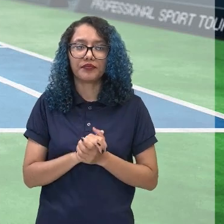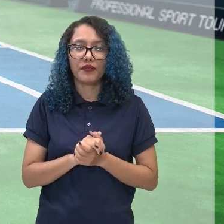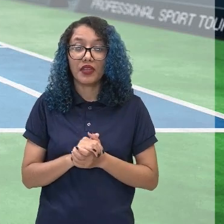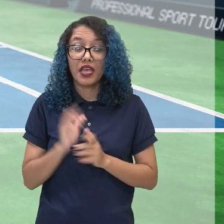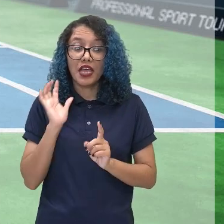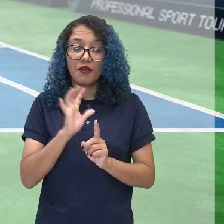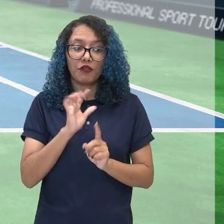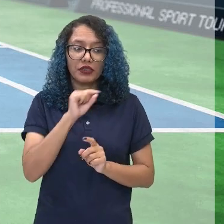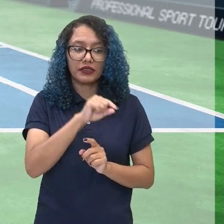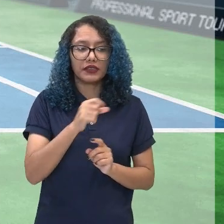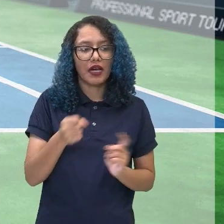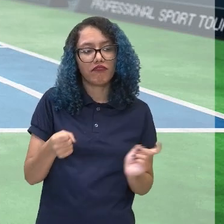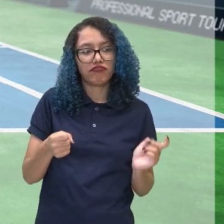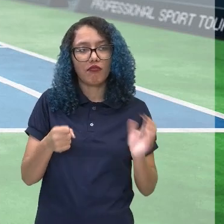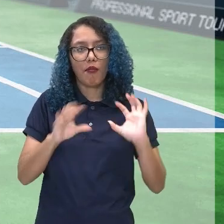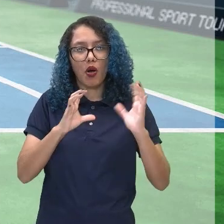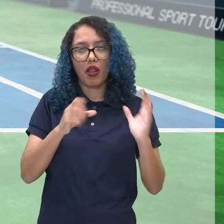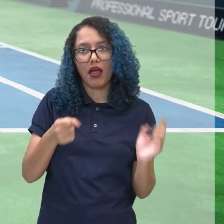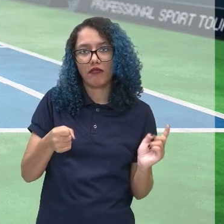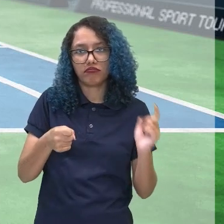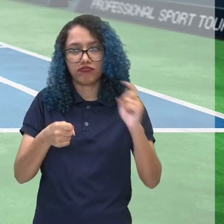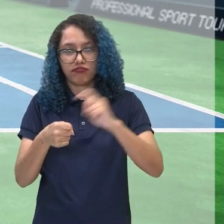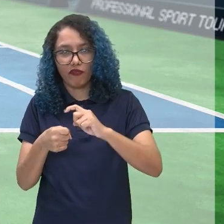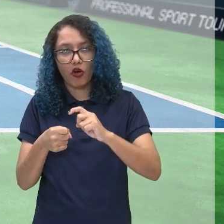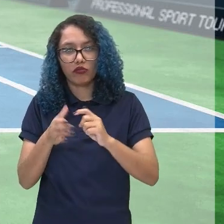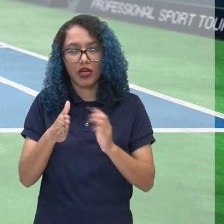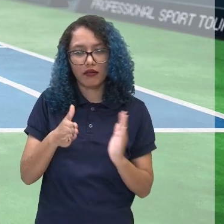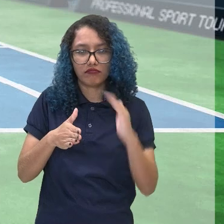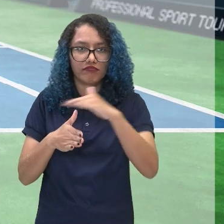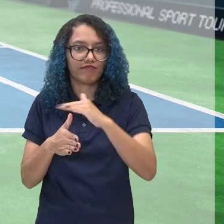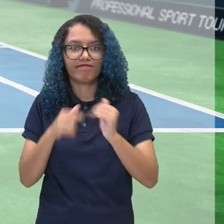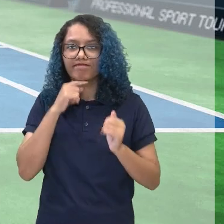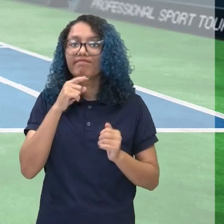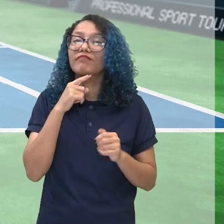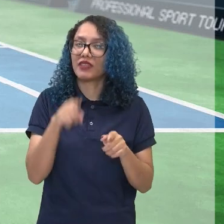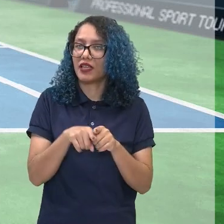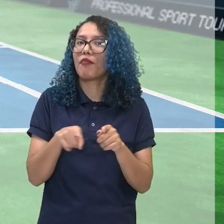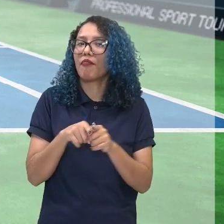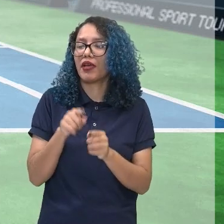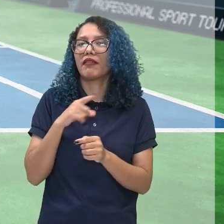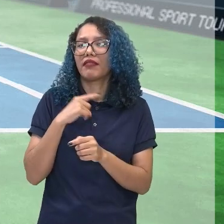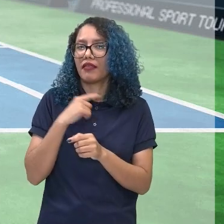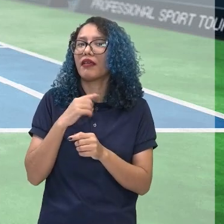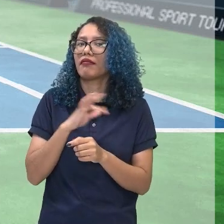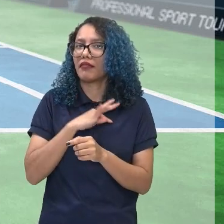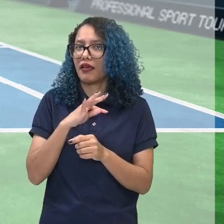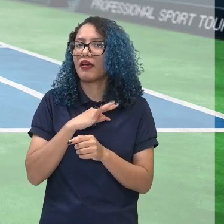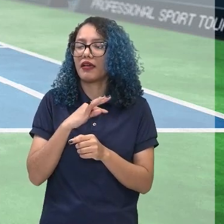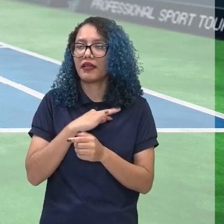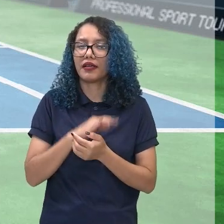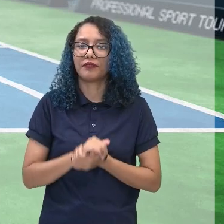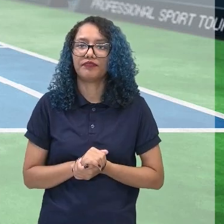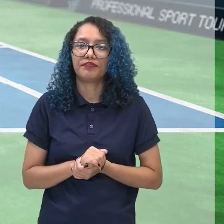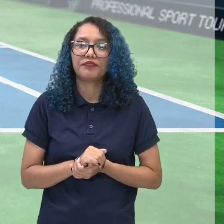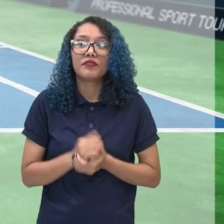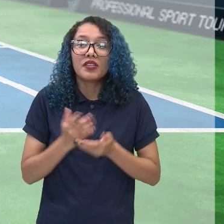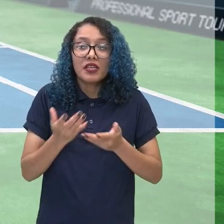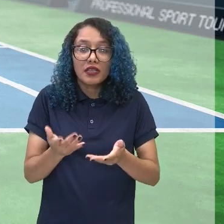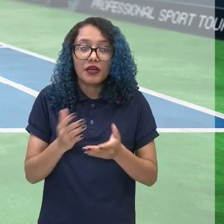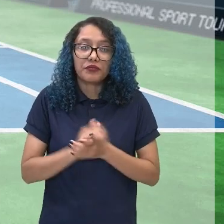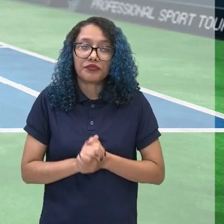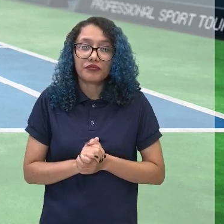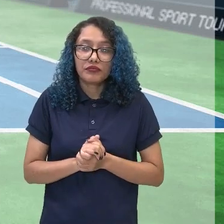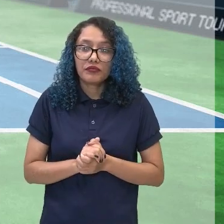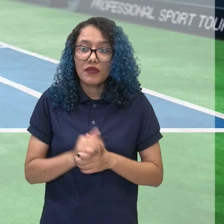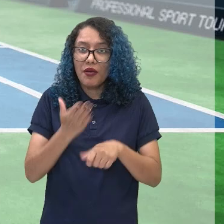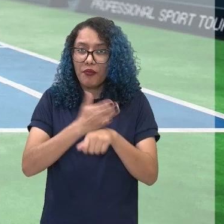consiga devolver a bola para minha quadra. Para a gente entender um pouco mais, olha só, o jogo ele é disputado em uma quadra retangular,